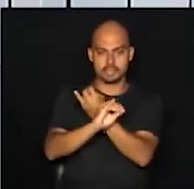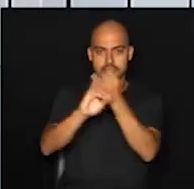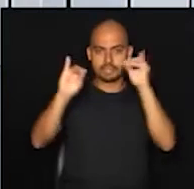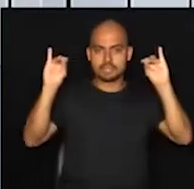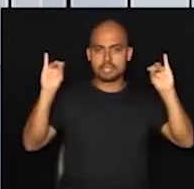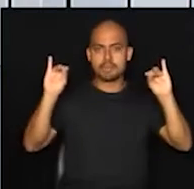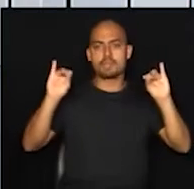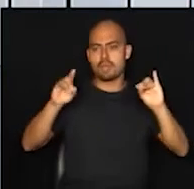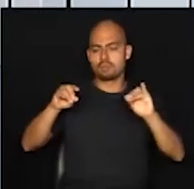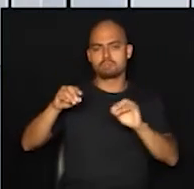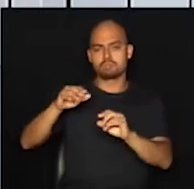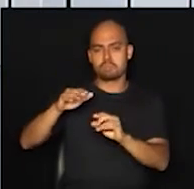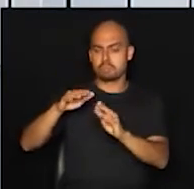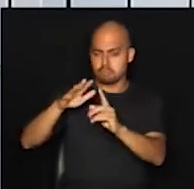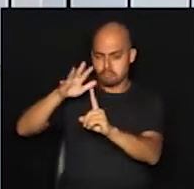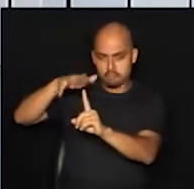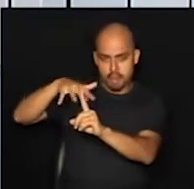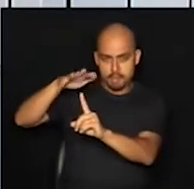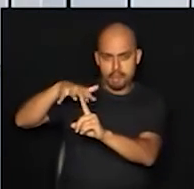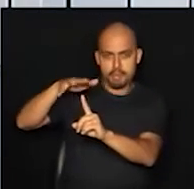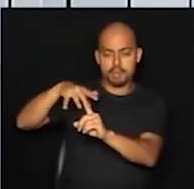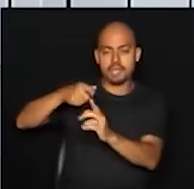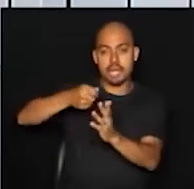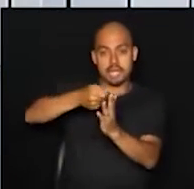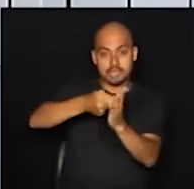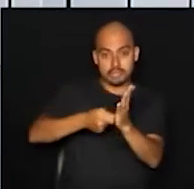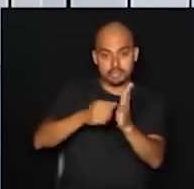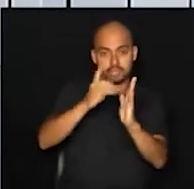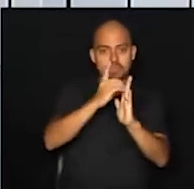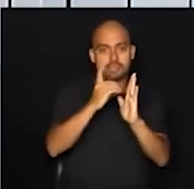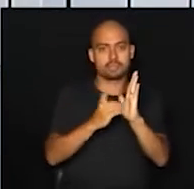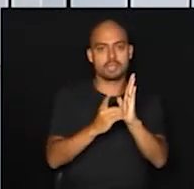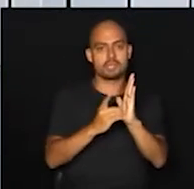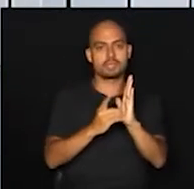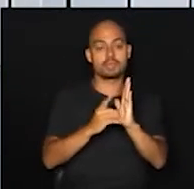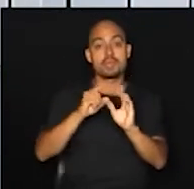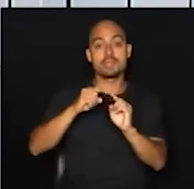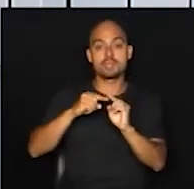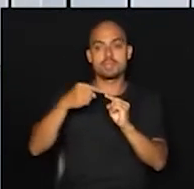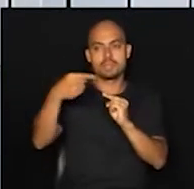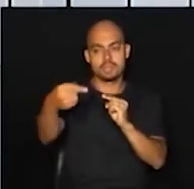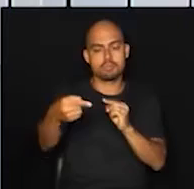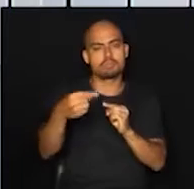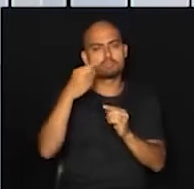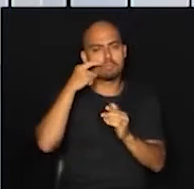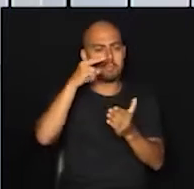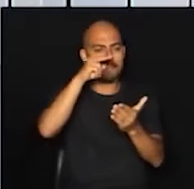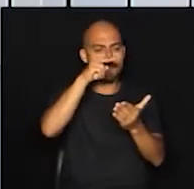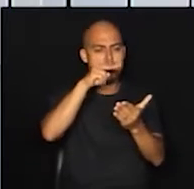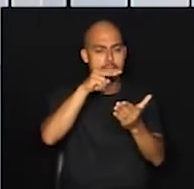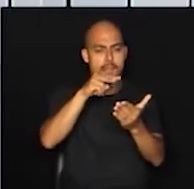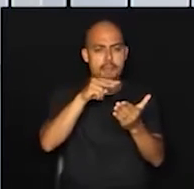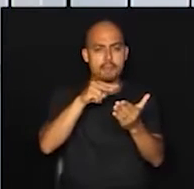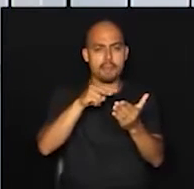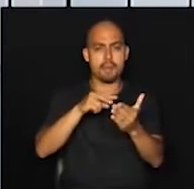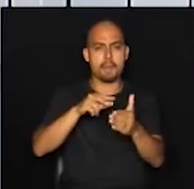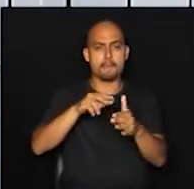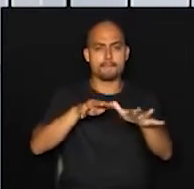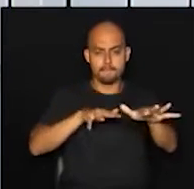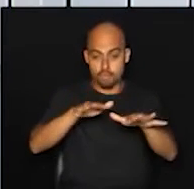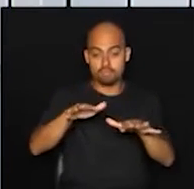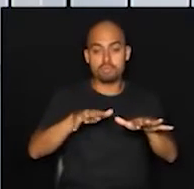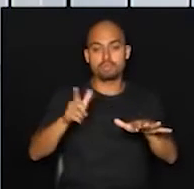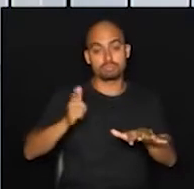da abolição da escravatura, assinando o decreto. Mais tarde, eu li também sobre o movimento popular que existia